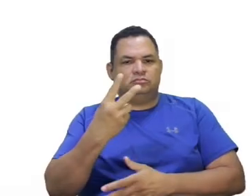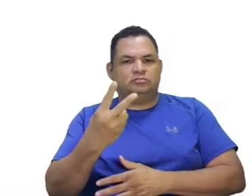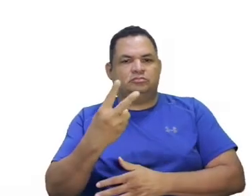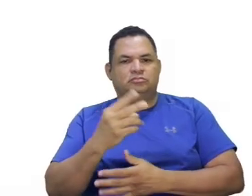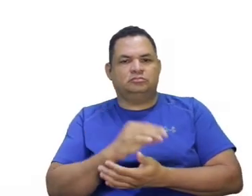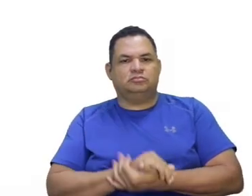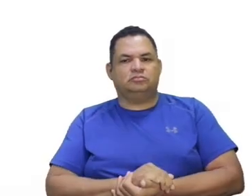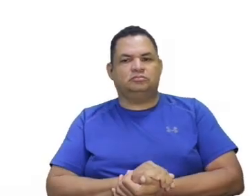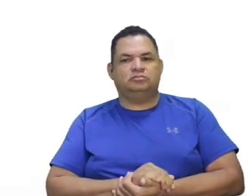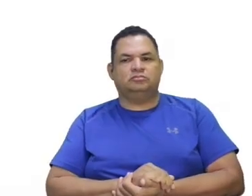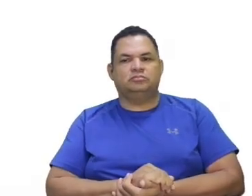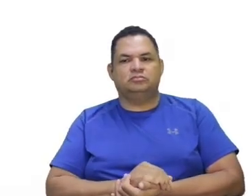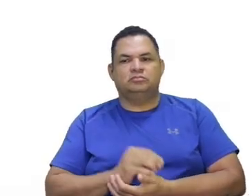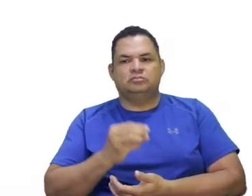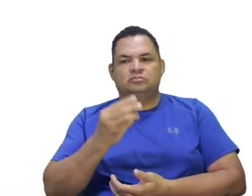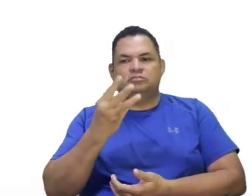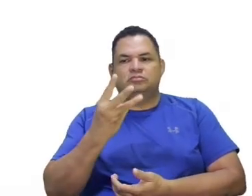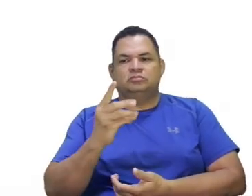vai para o